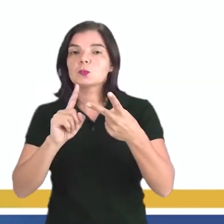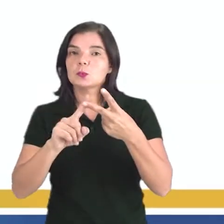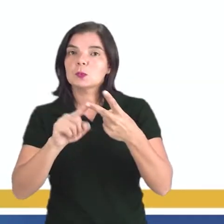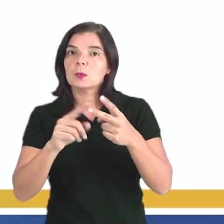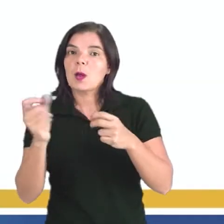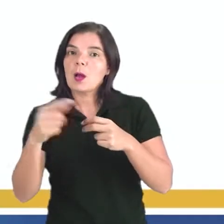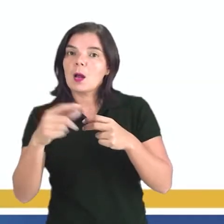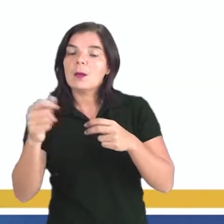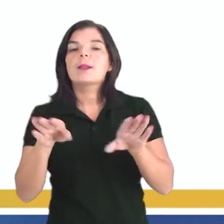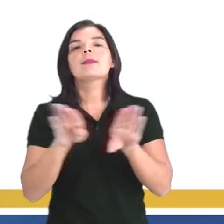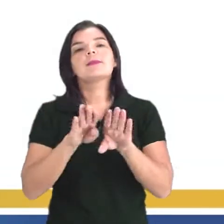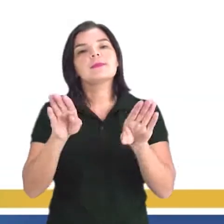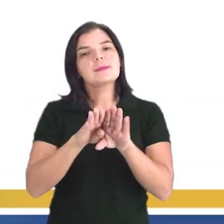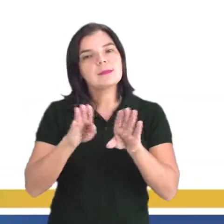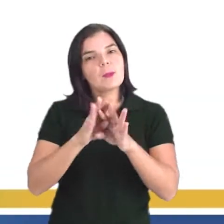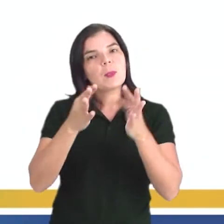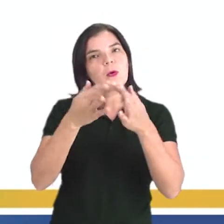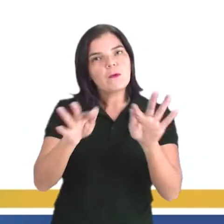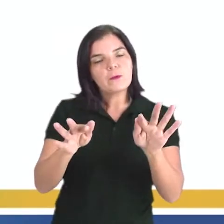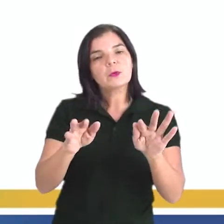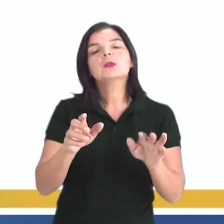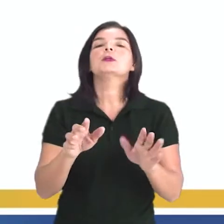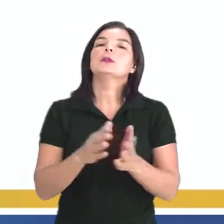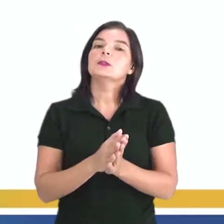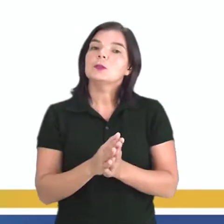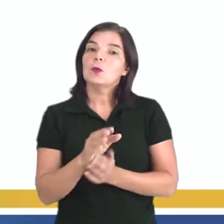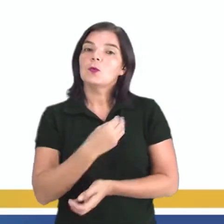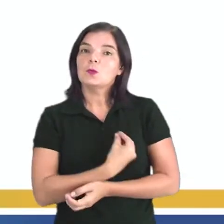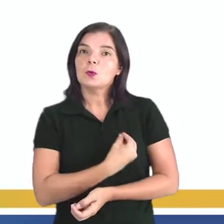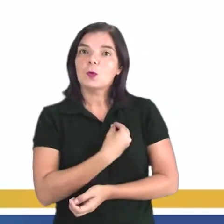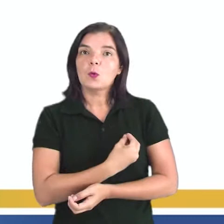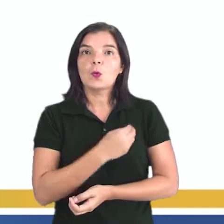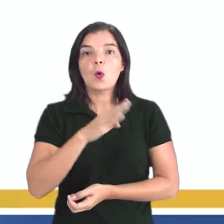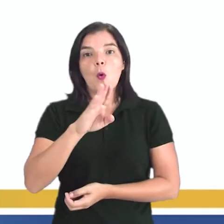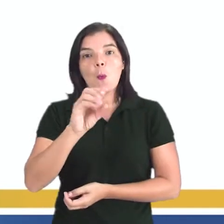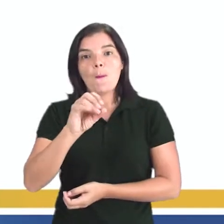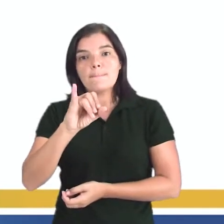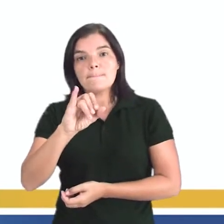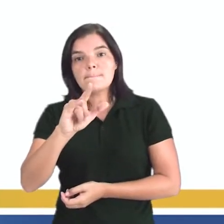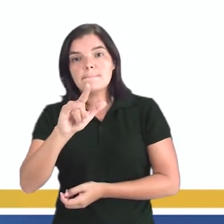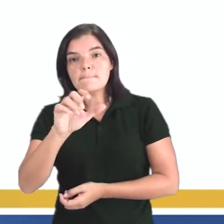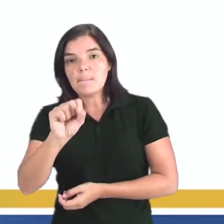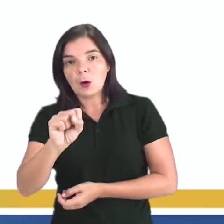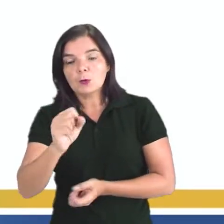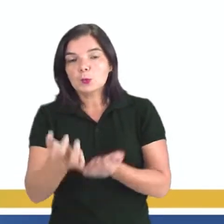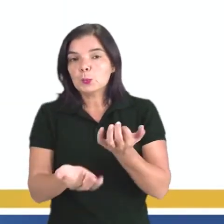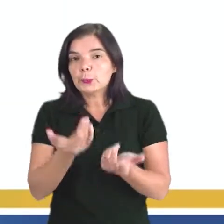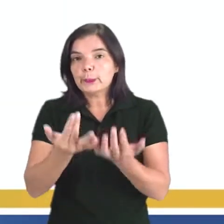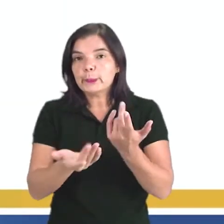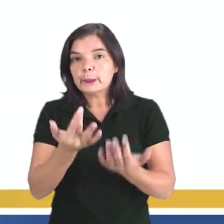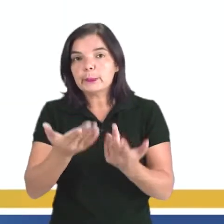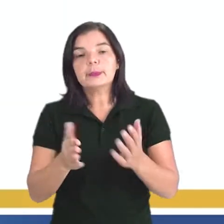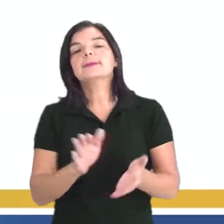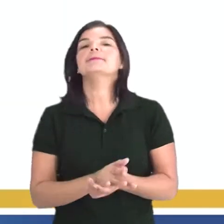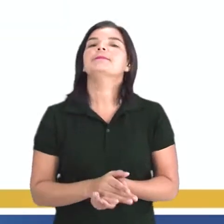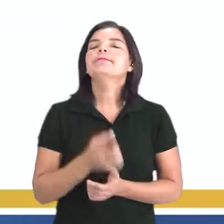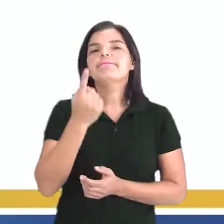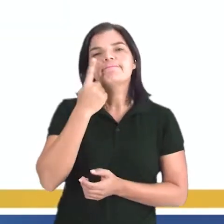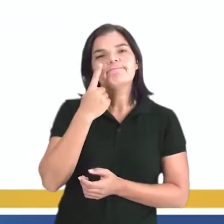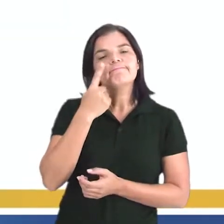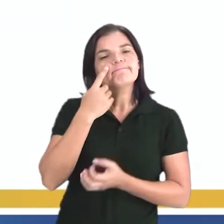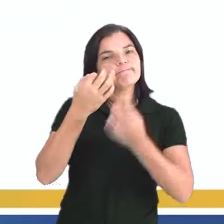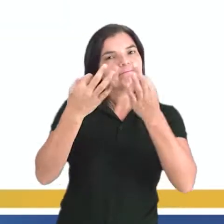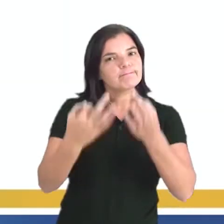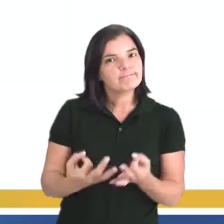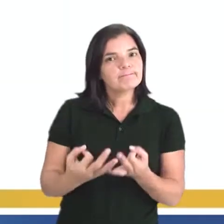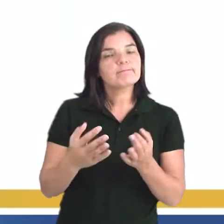está em azul, também uma frase no simple present, que é o boils, ferve, certo? Então, para a gente poder fazer